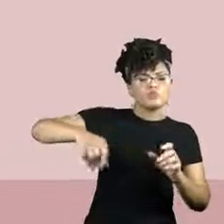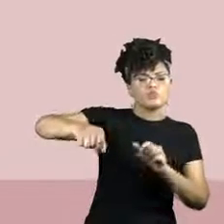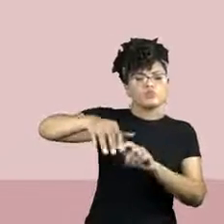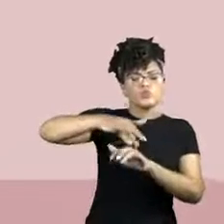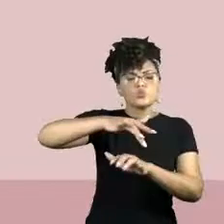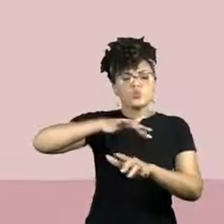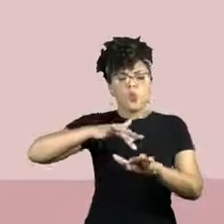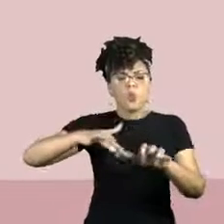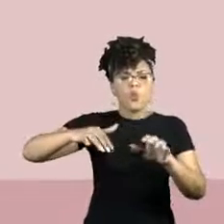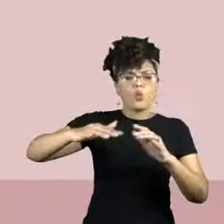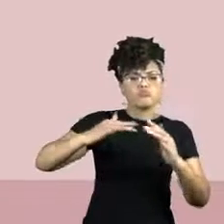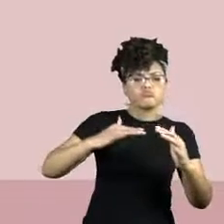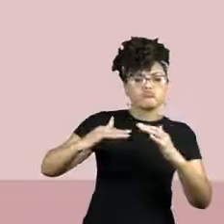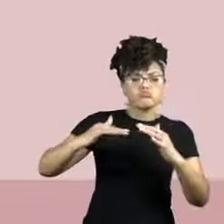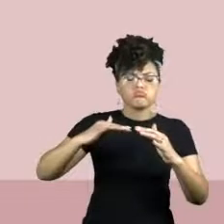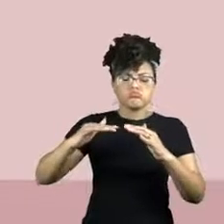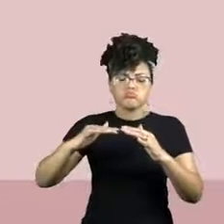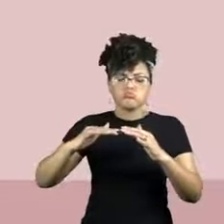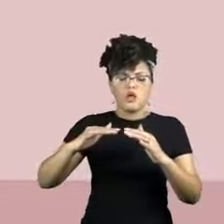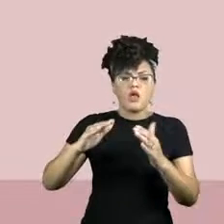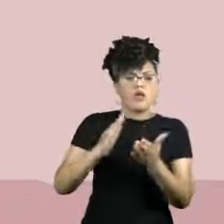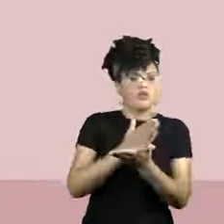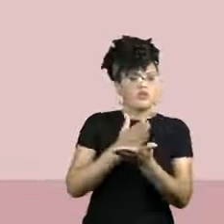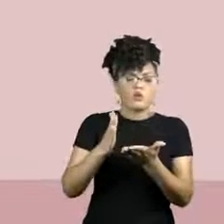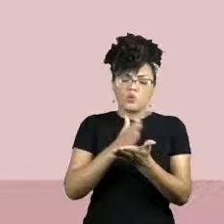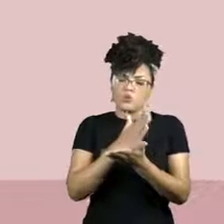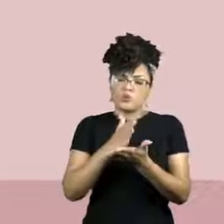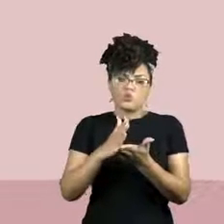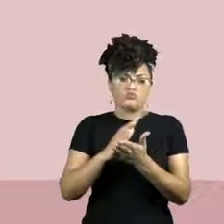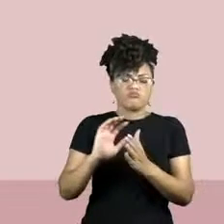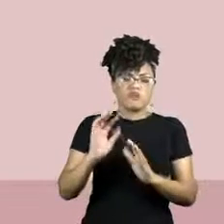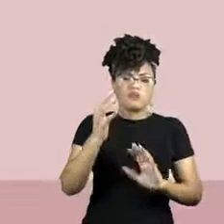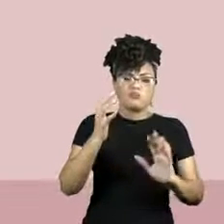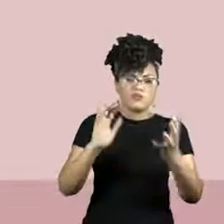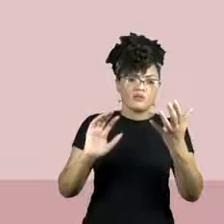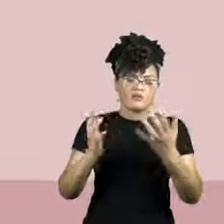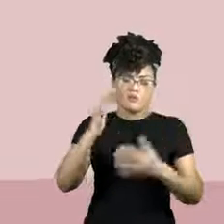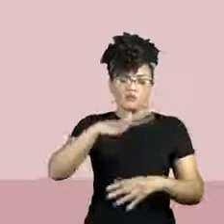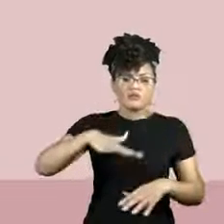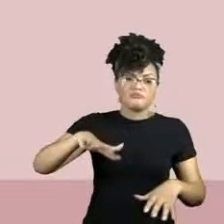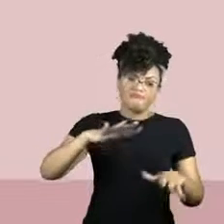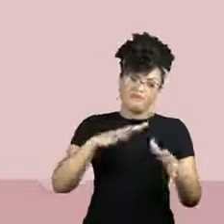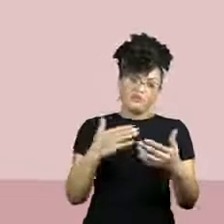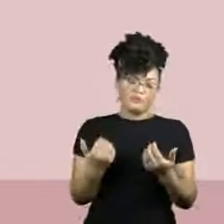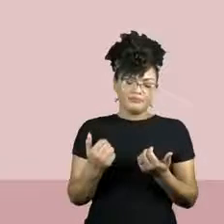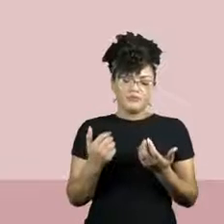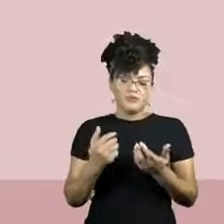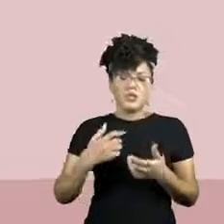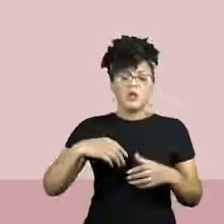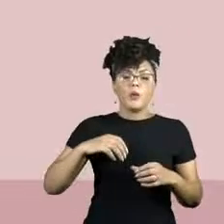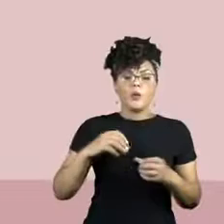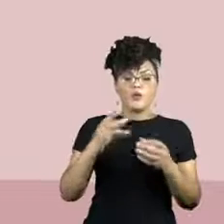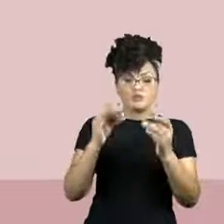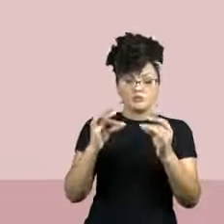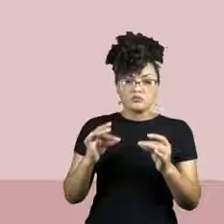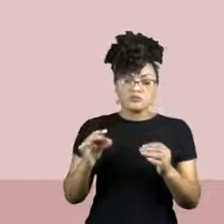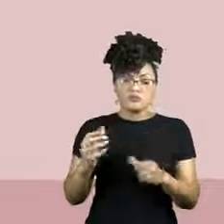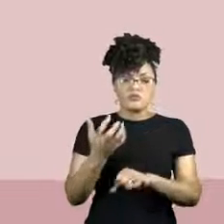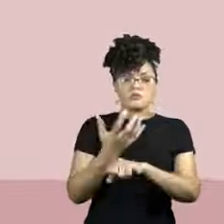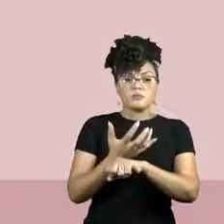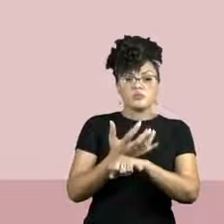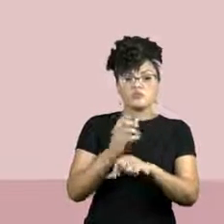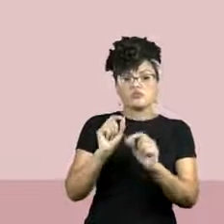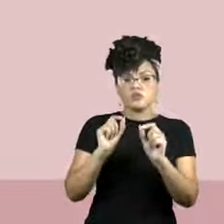acordo com determinadas situações. Tá? É muito visto em mecânica do solo, nessas disciplinas, conceitos